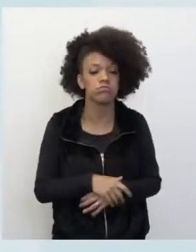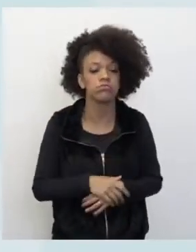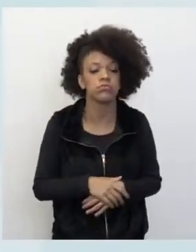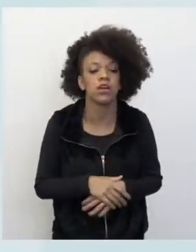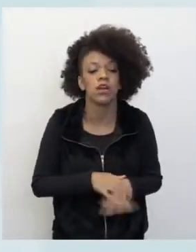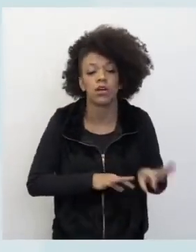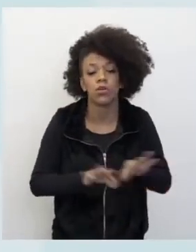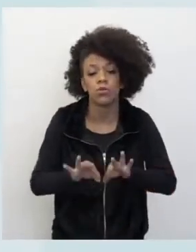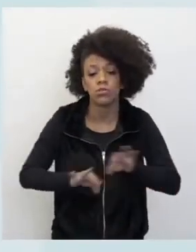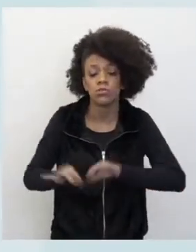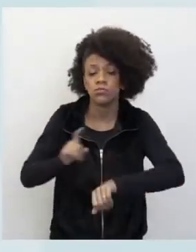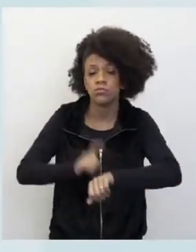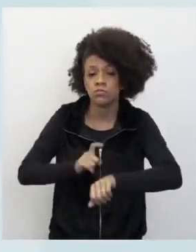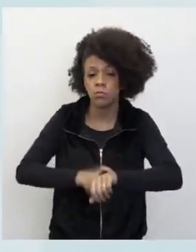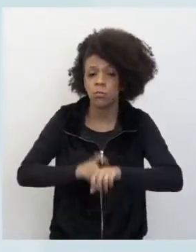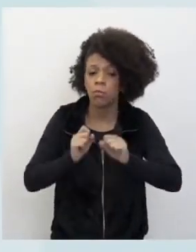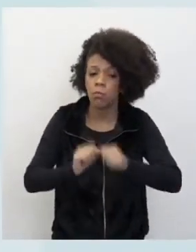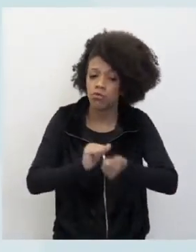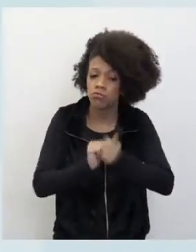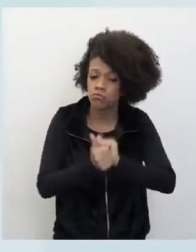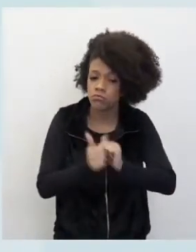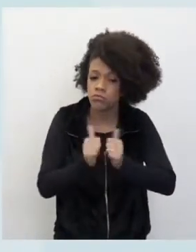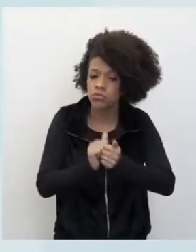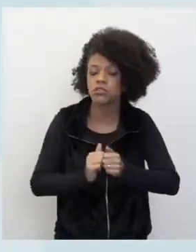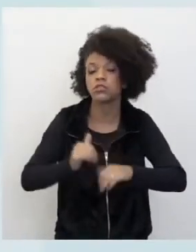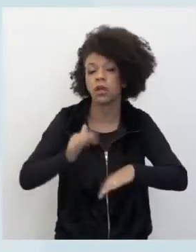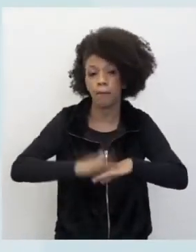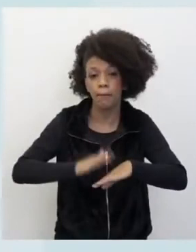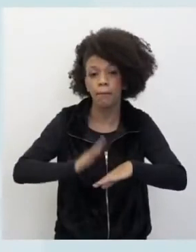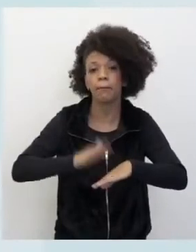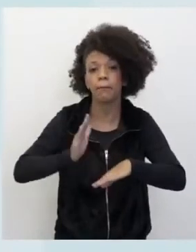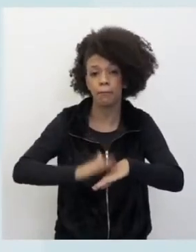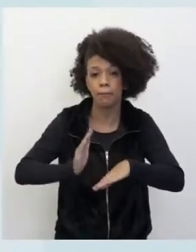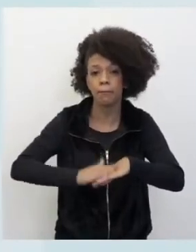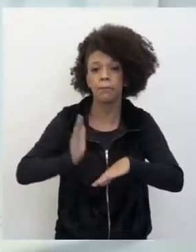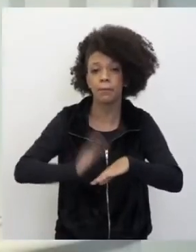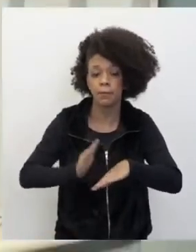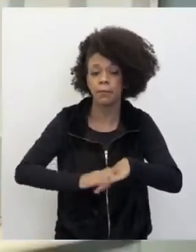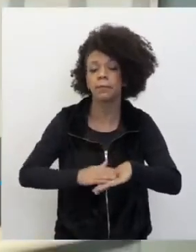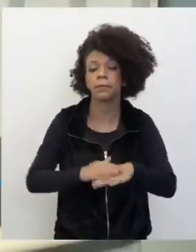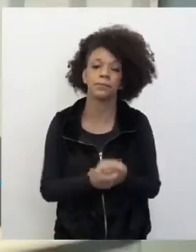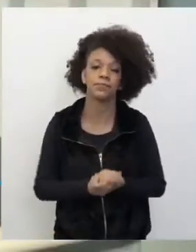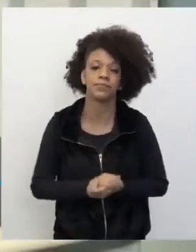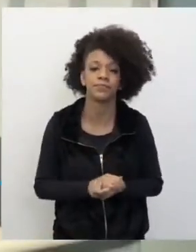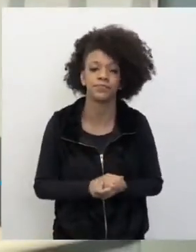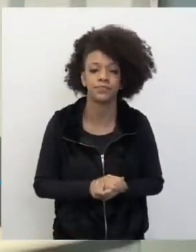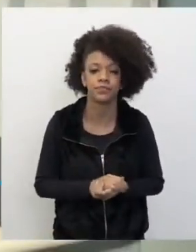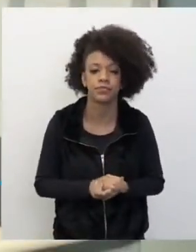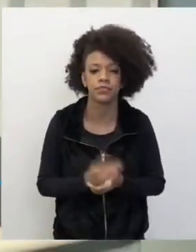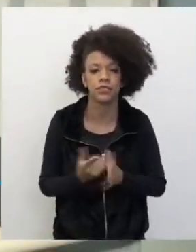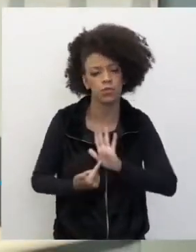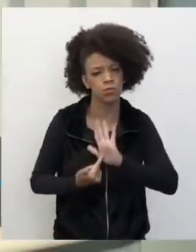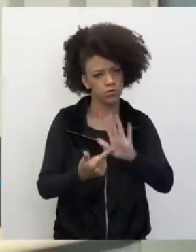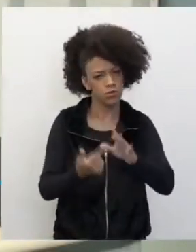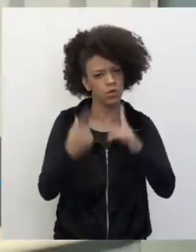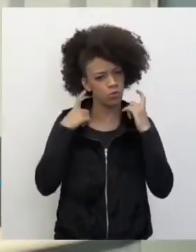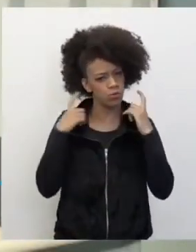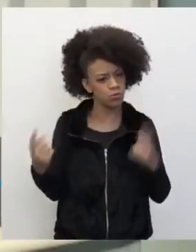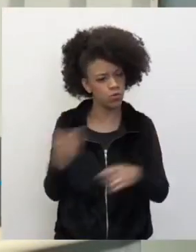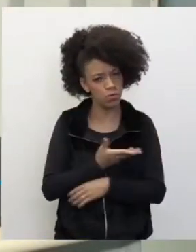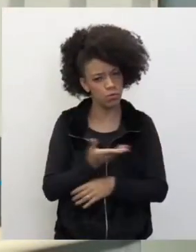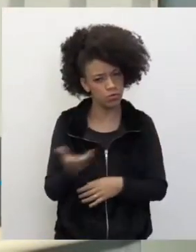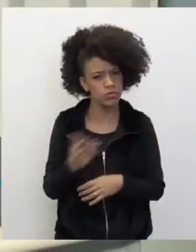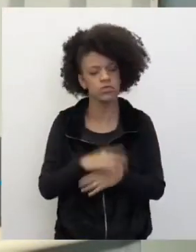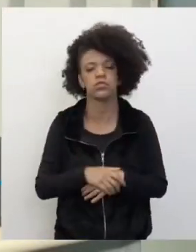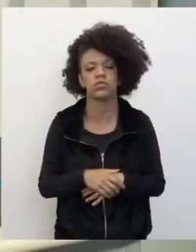a organização do tempo que pode ser acompanhada com o bater dos pés e das mãos. Trouxe, turma, um sonzinho para a